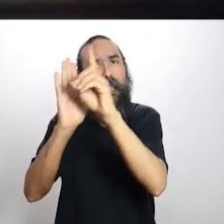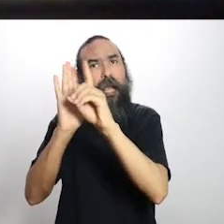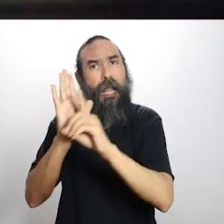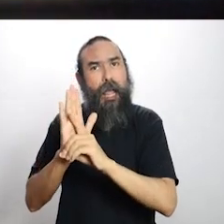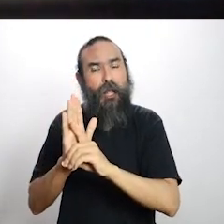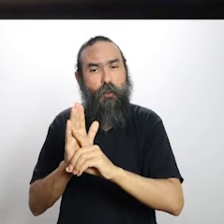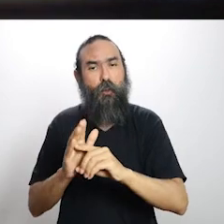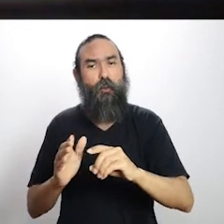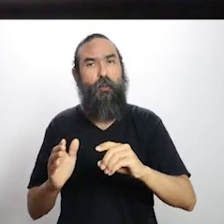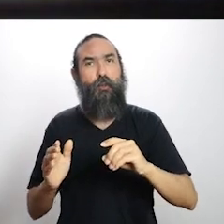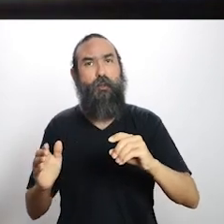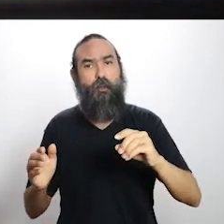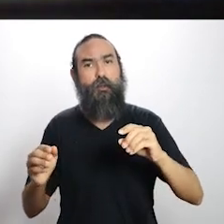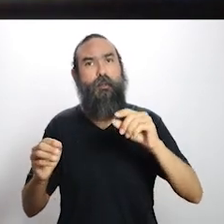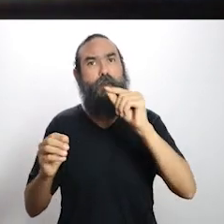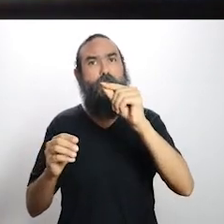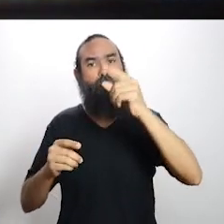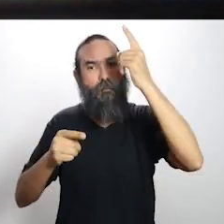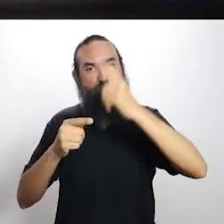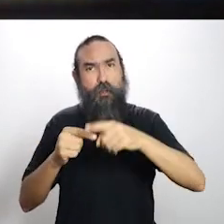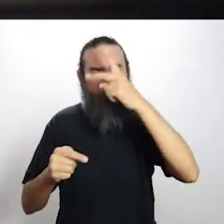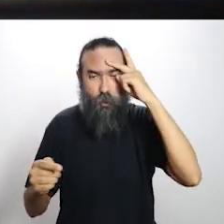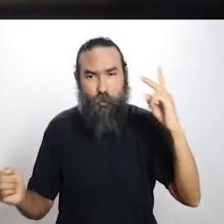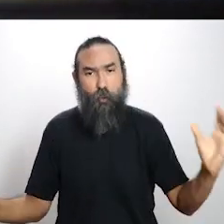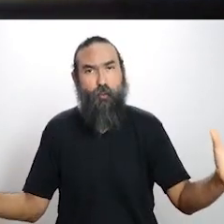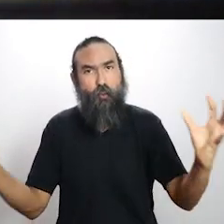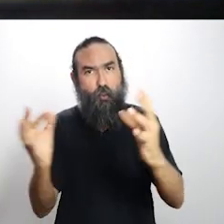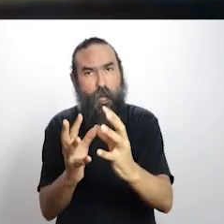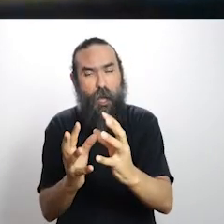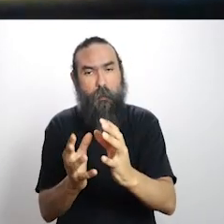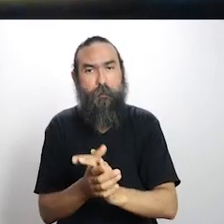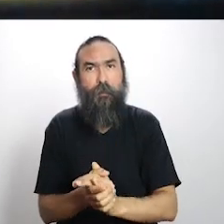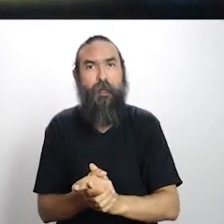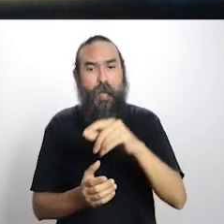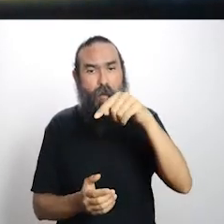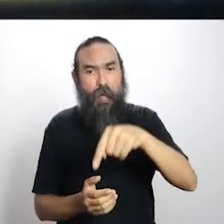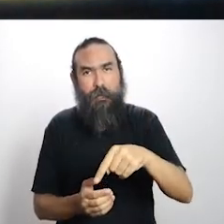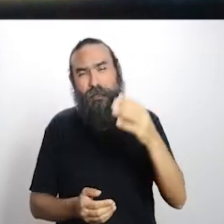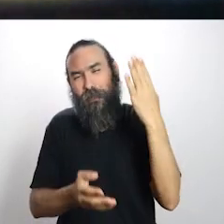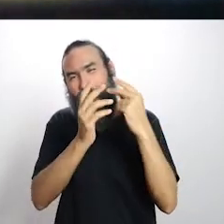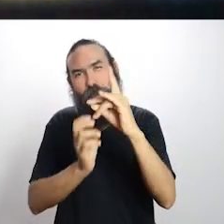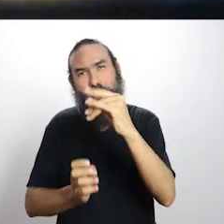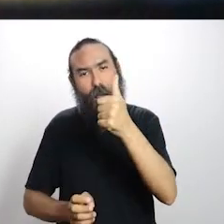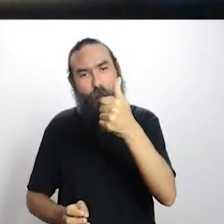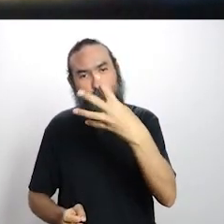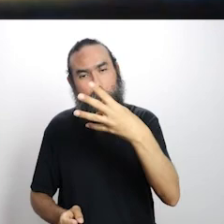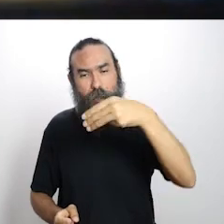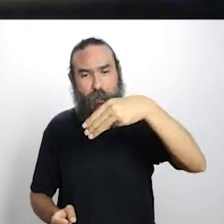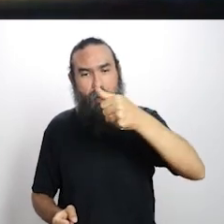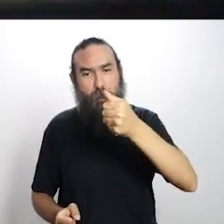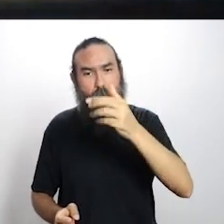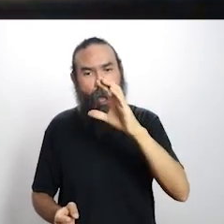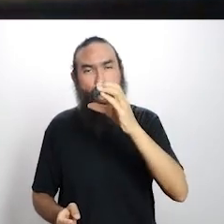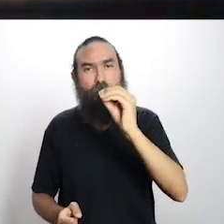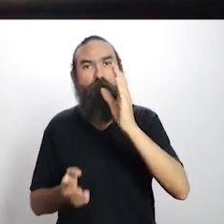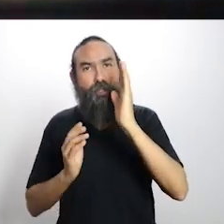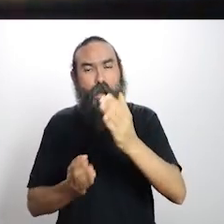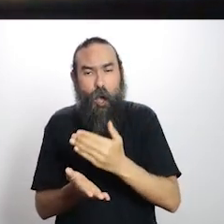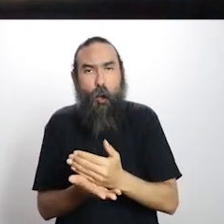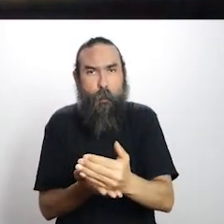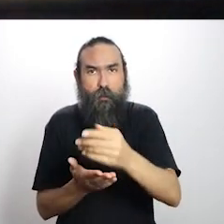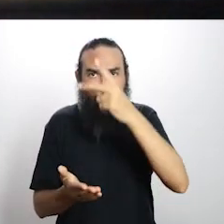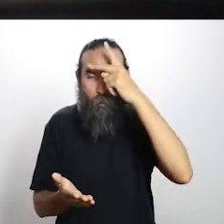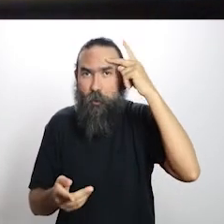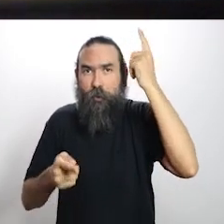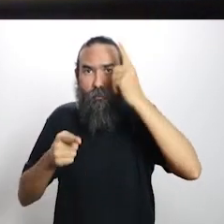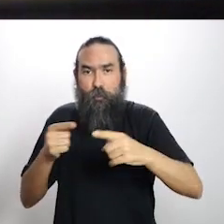atividades. Assim, logo no dia 14 de março, nós já tivemos aqui as atividades interrompidas e as medidas extraordinárias para funcionamento